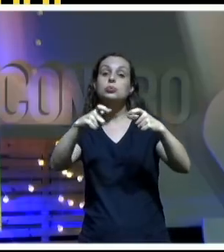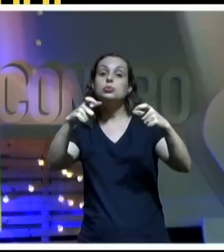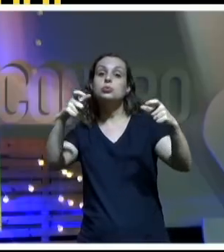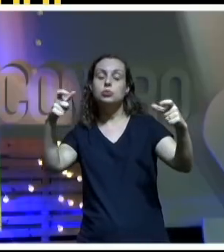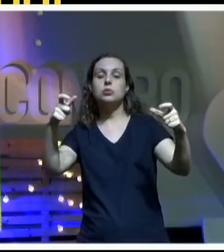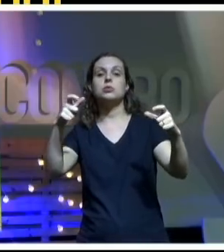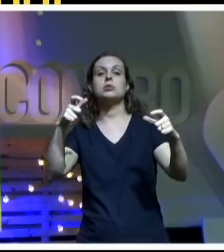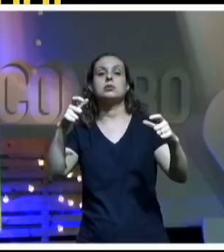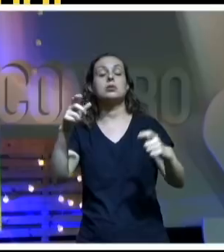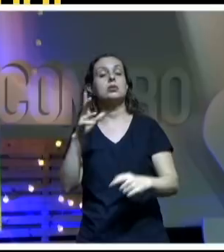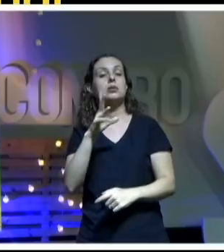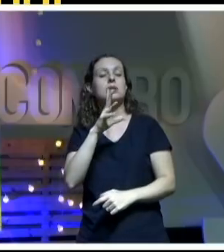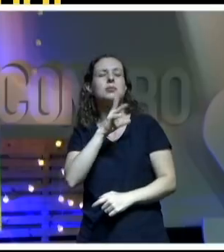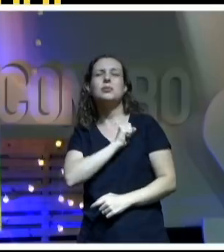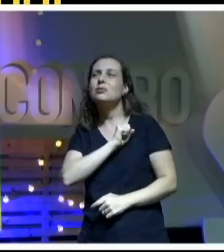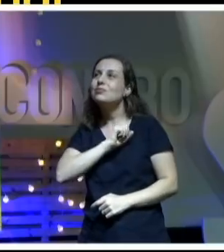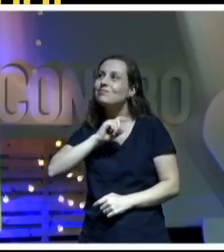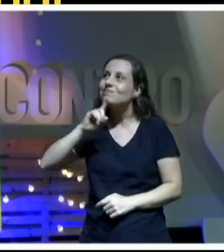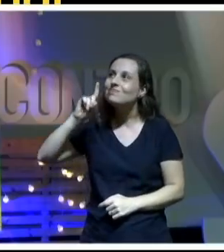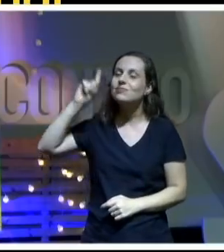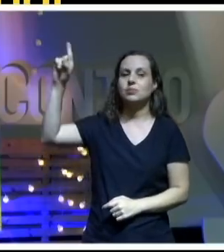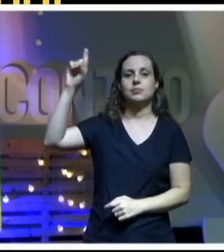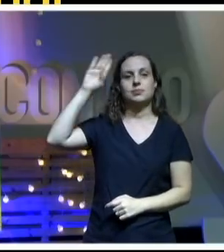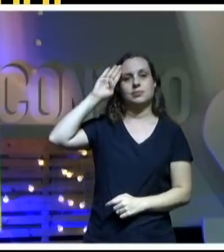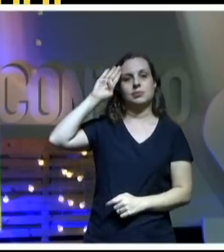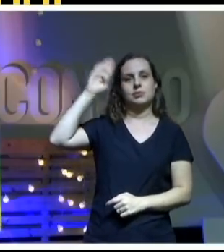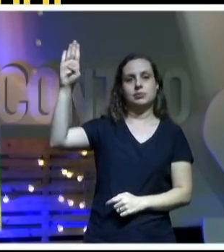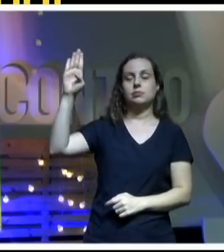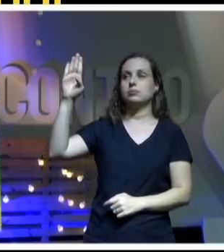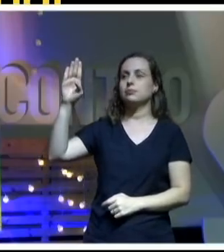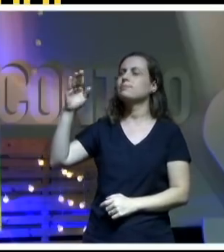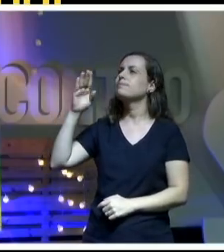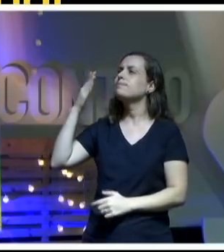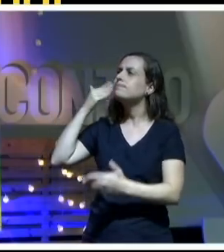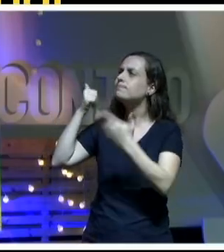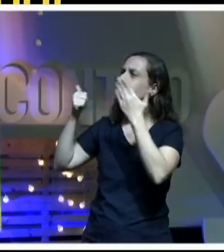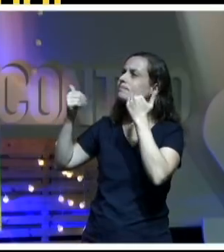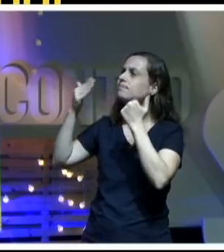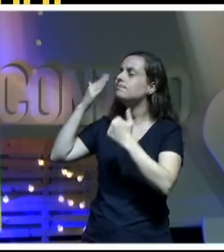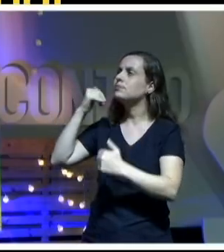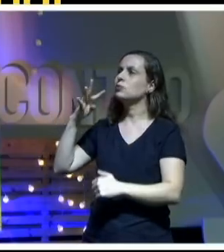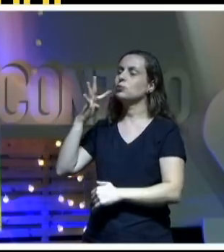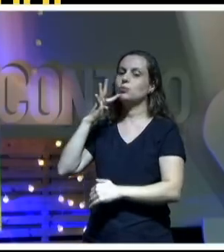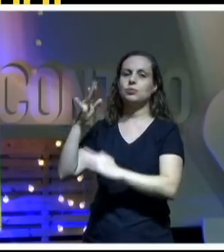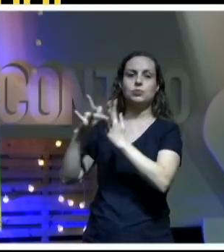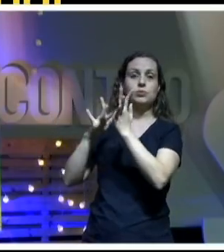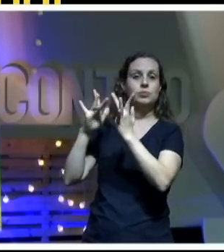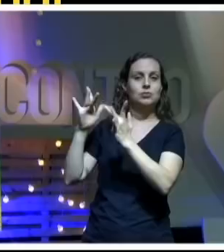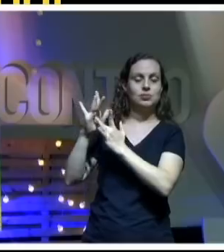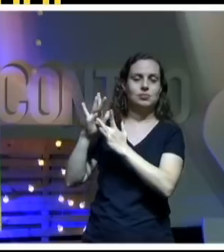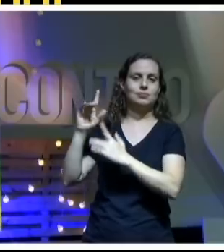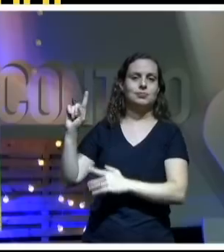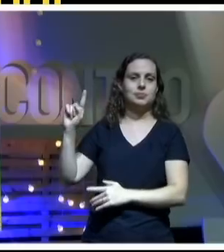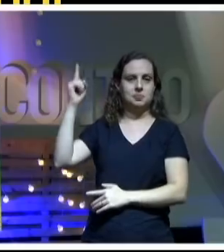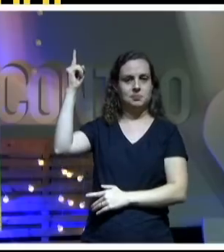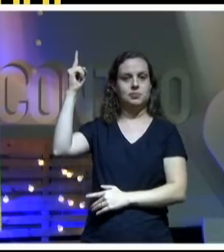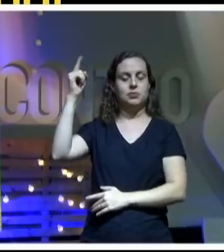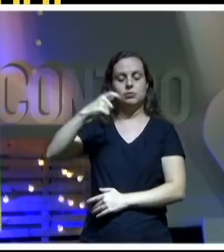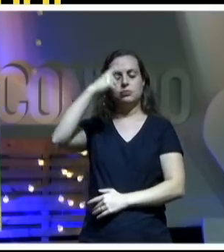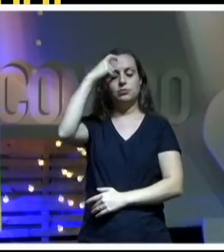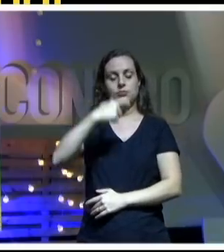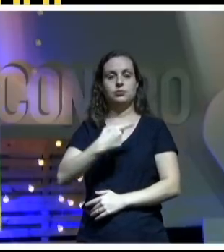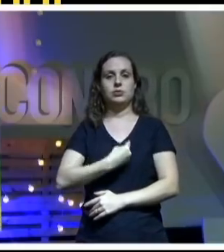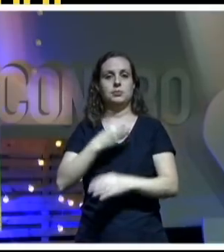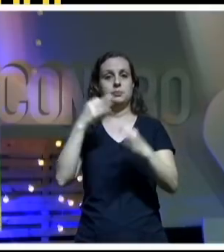das pessoas por deus e de seu conhecimento a respeito dele essa é a única maneira de apresentar todo homem perfeito